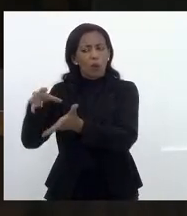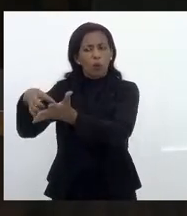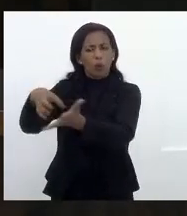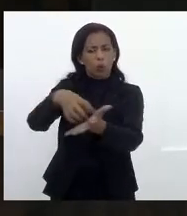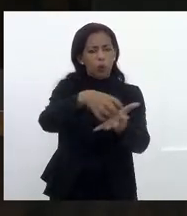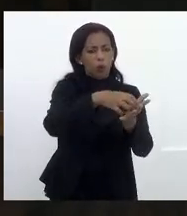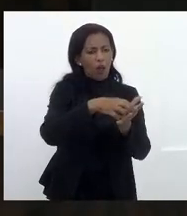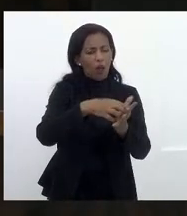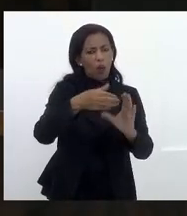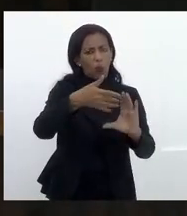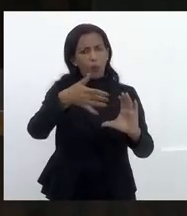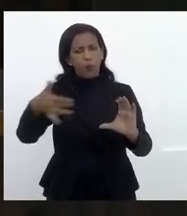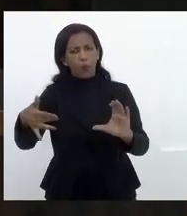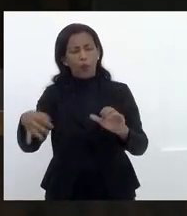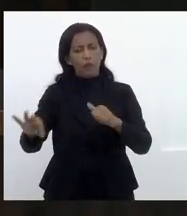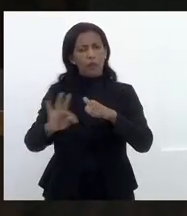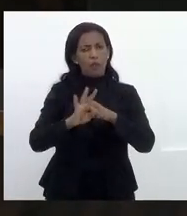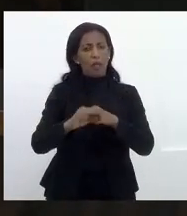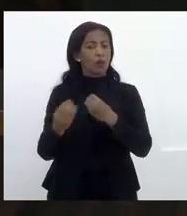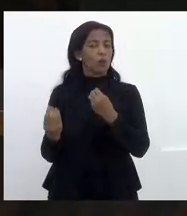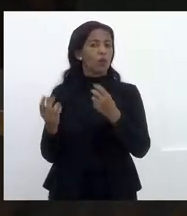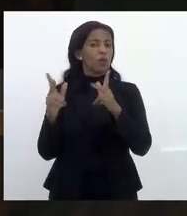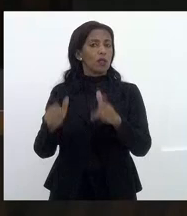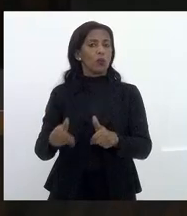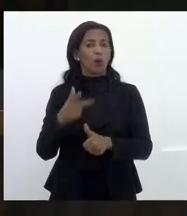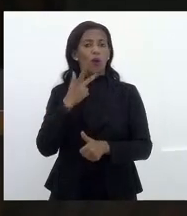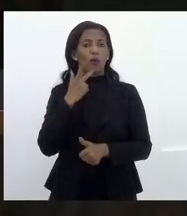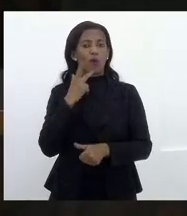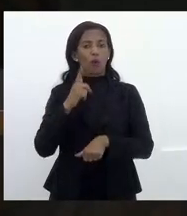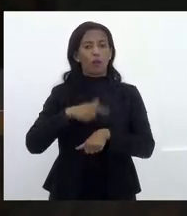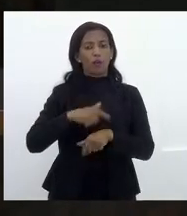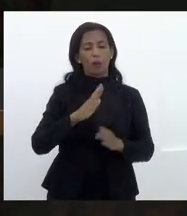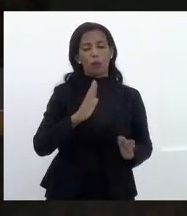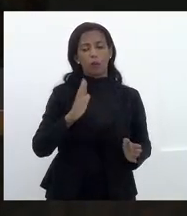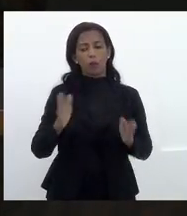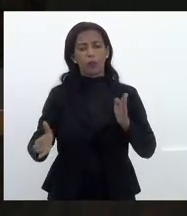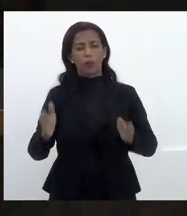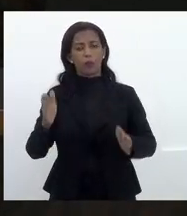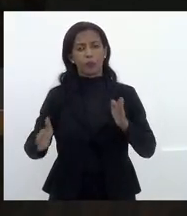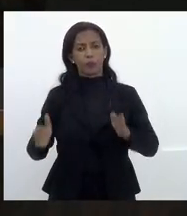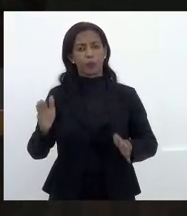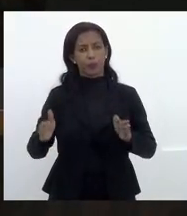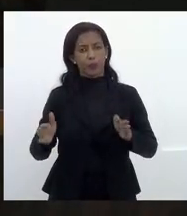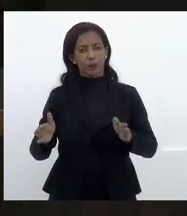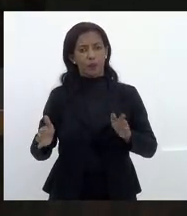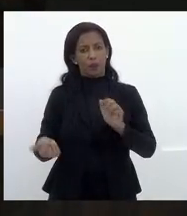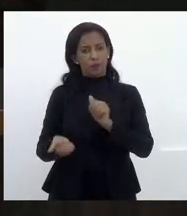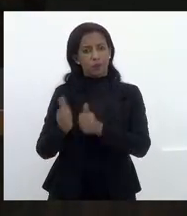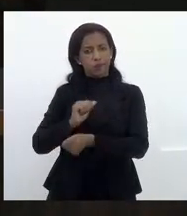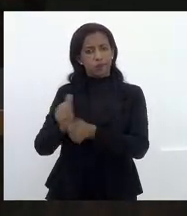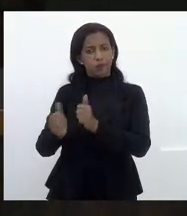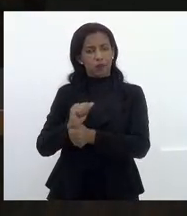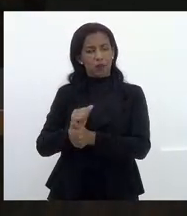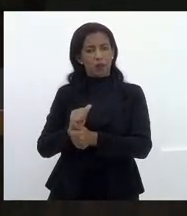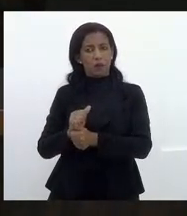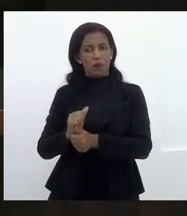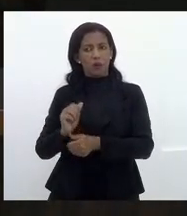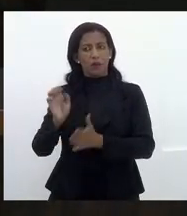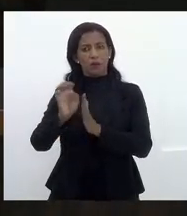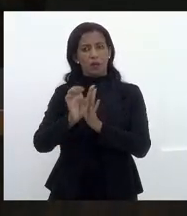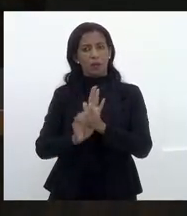os aspectos técnicos como foi por exemplo a questão da temporalidade e adequação da emenda condicional